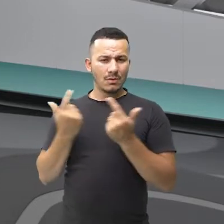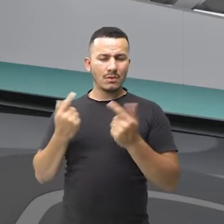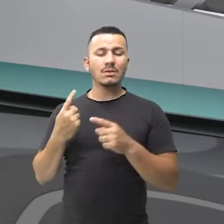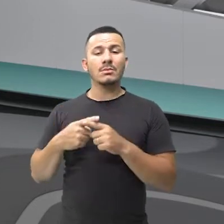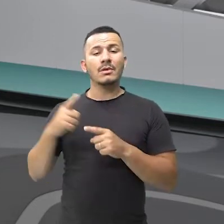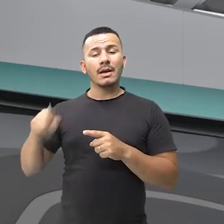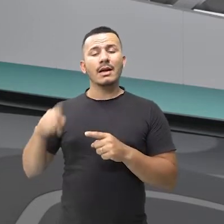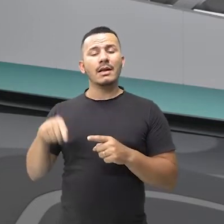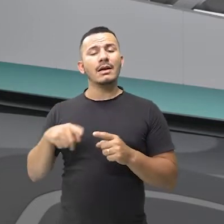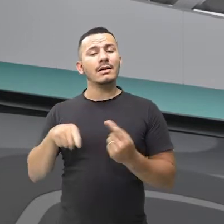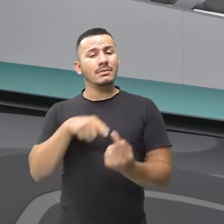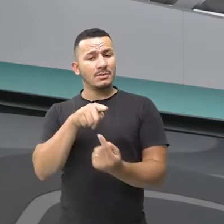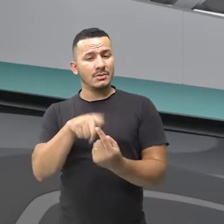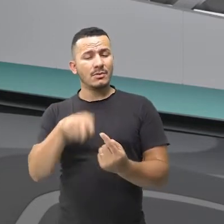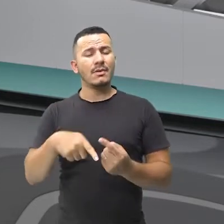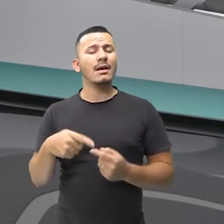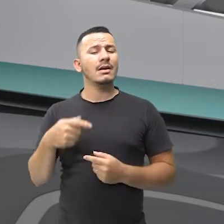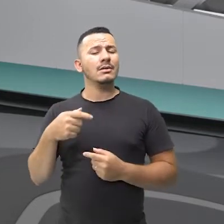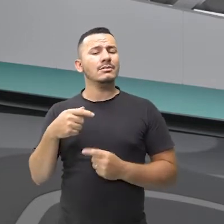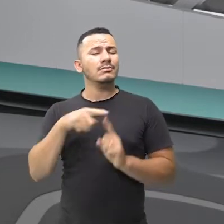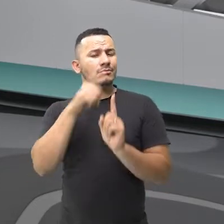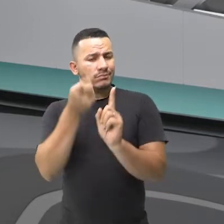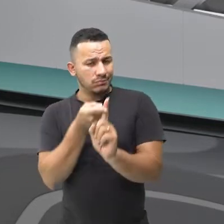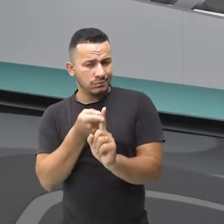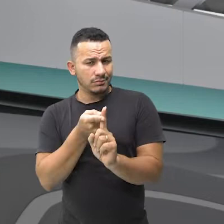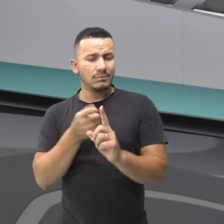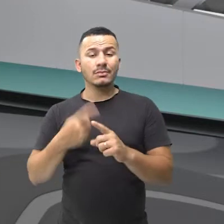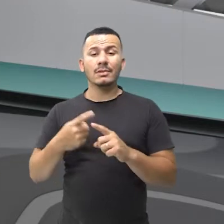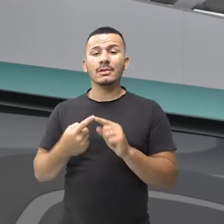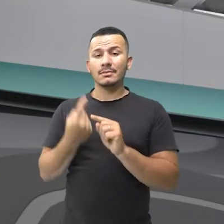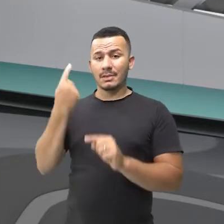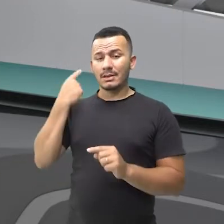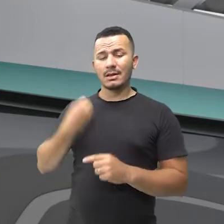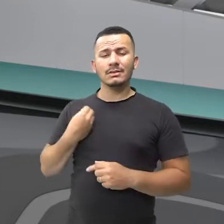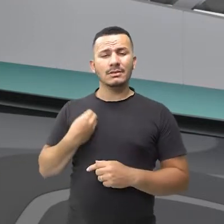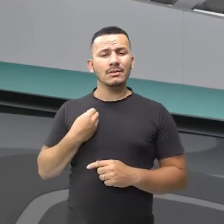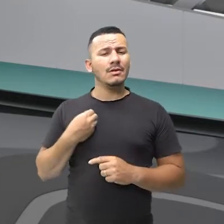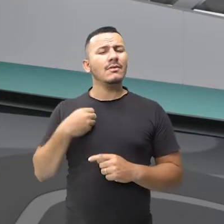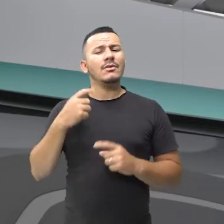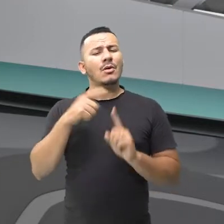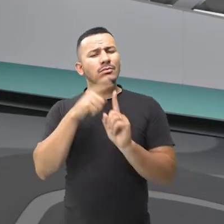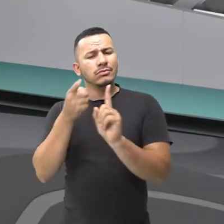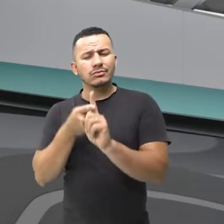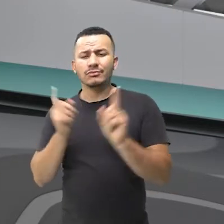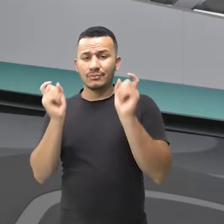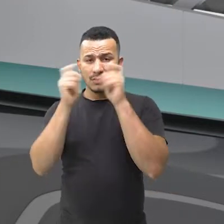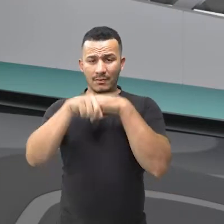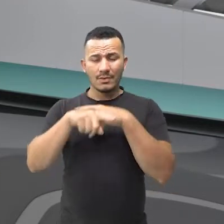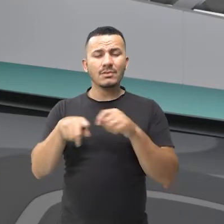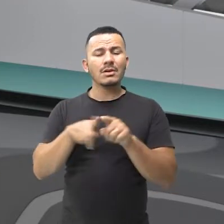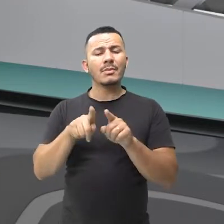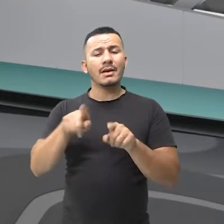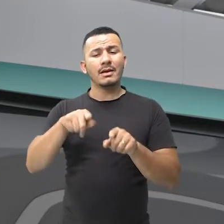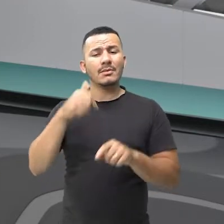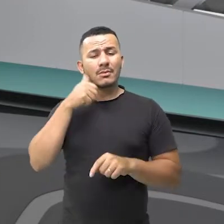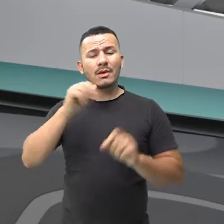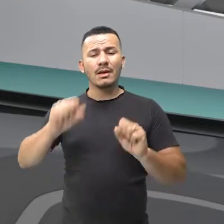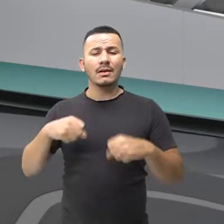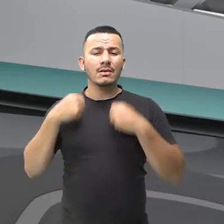a fertilidade. Como a vida era muito difícil nessa época, então eles lutavam pela sobrevivência.